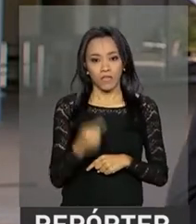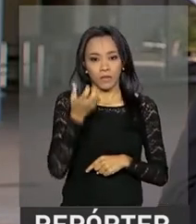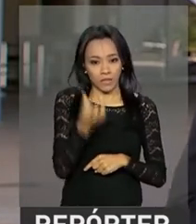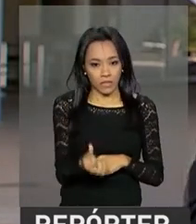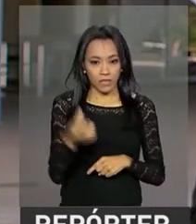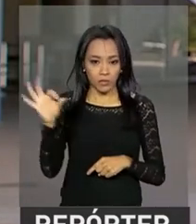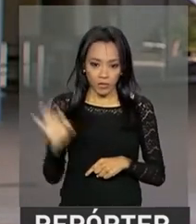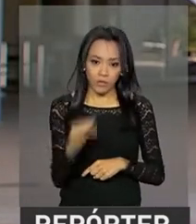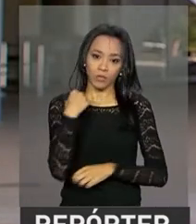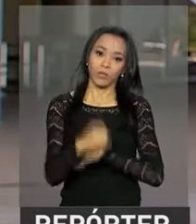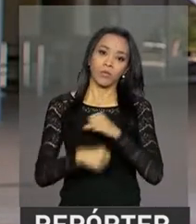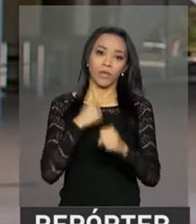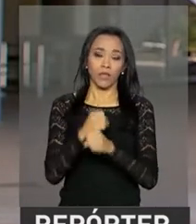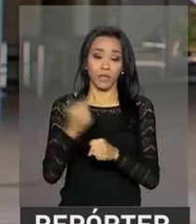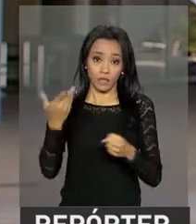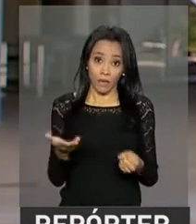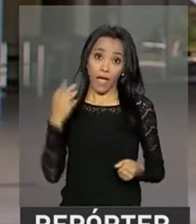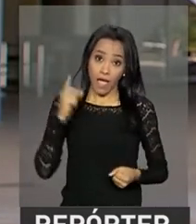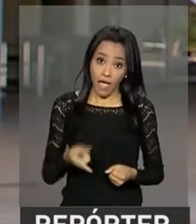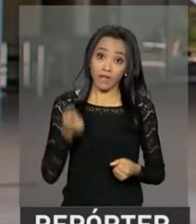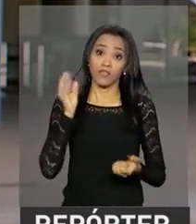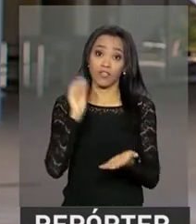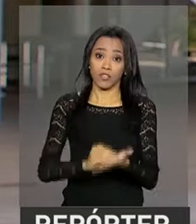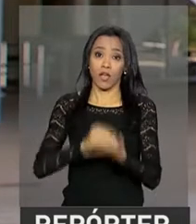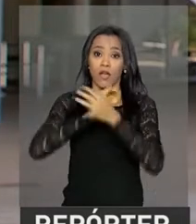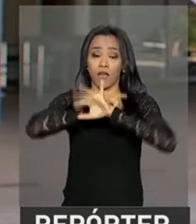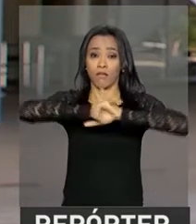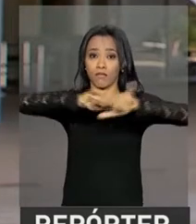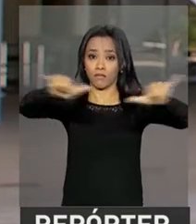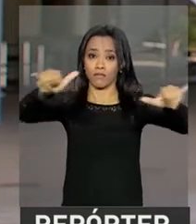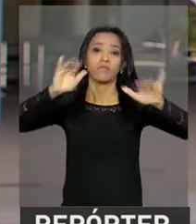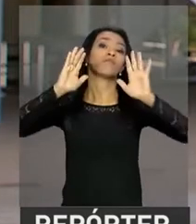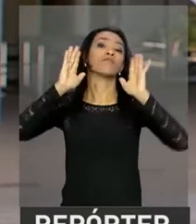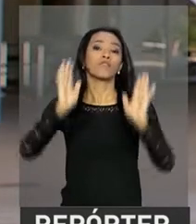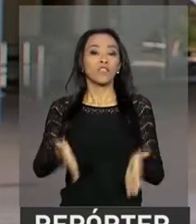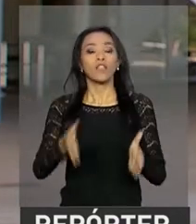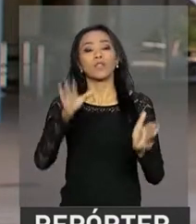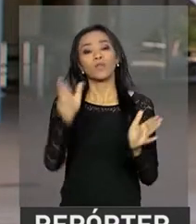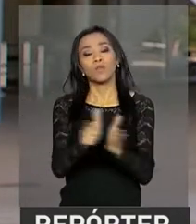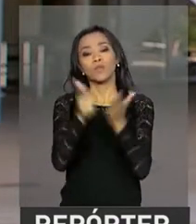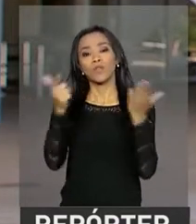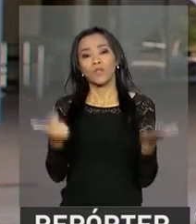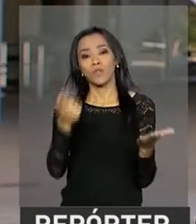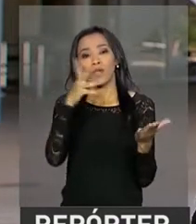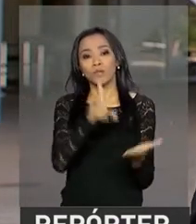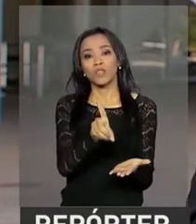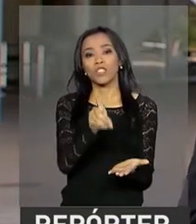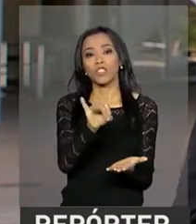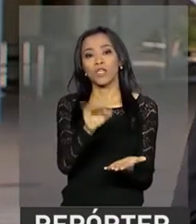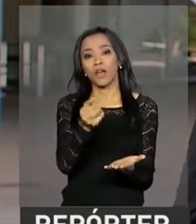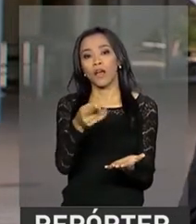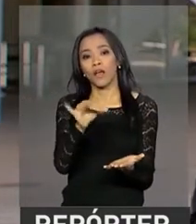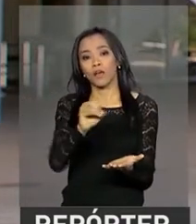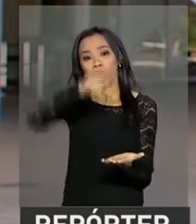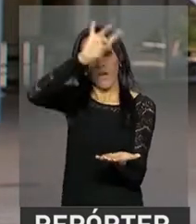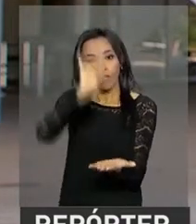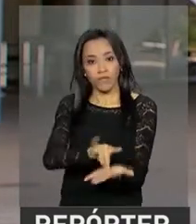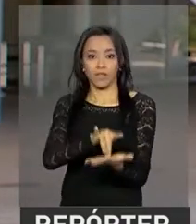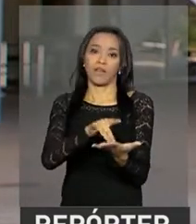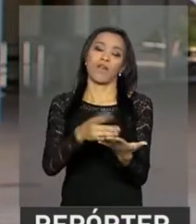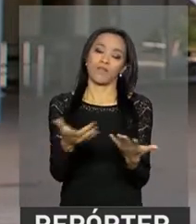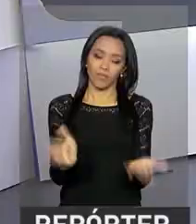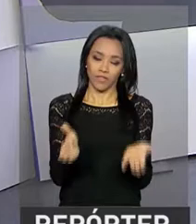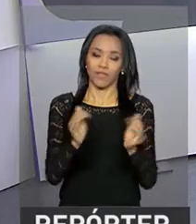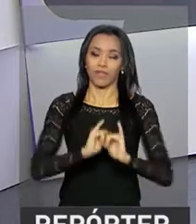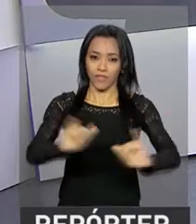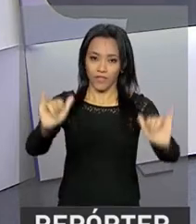43,6% ao ano. Essa medida, ela já foi publicada por meio de uma portaria no Diário Oficial da União desta sexta-feira. Viu, Leandro? Volto com você aí no estúdio.